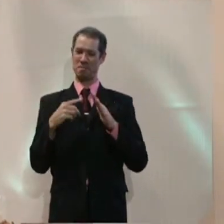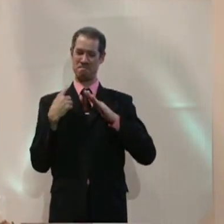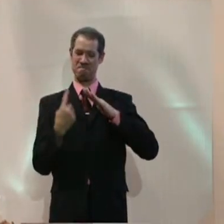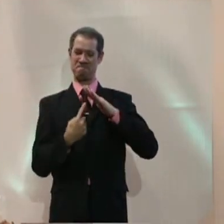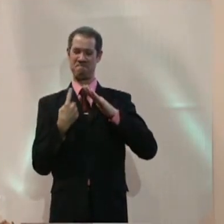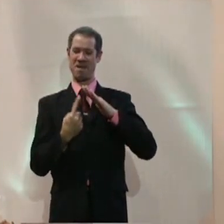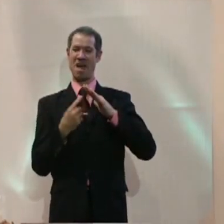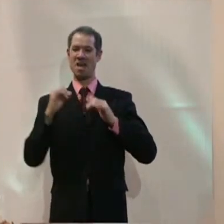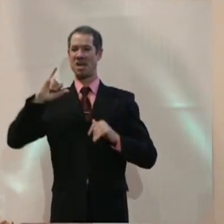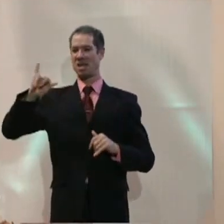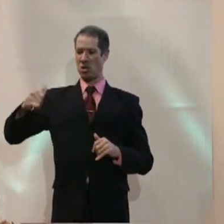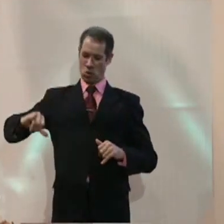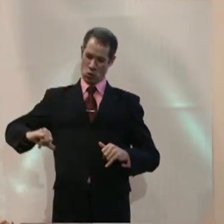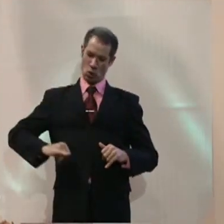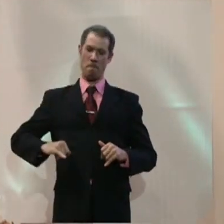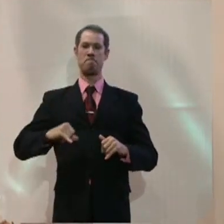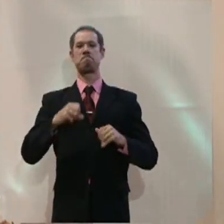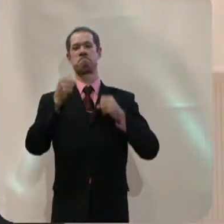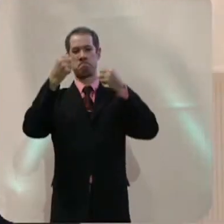hoje. Jó diz assim: